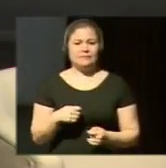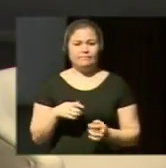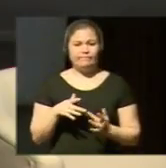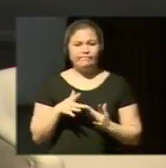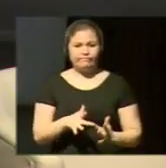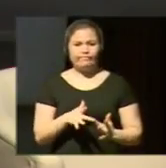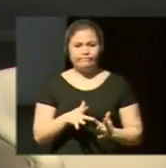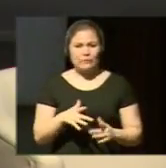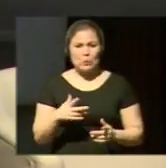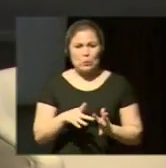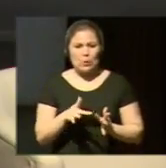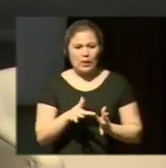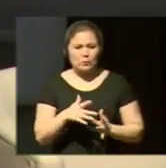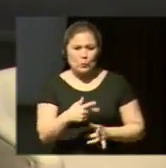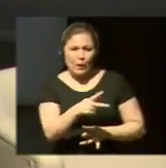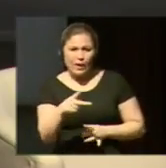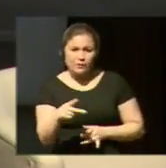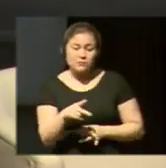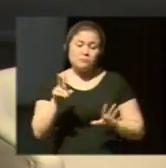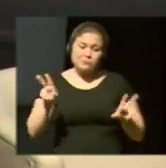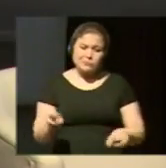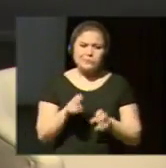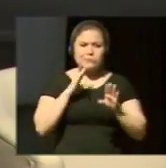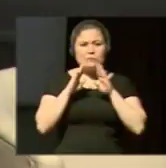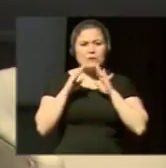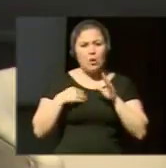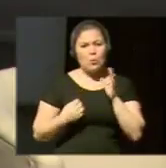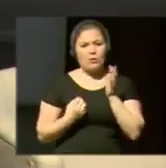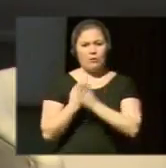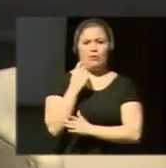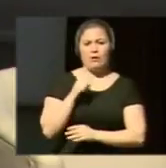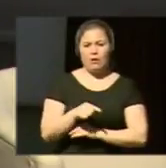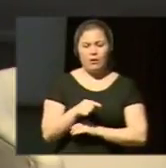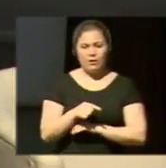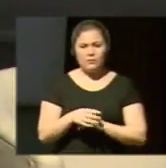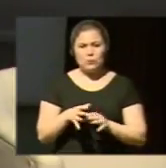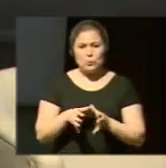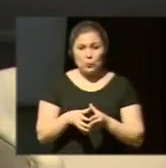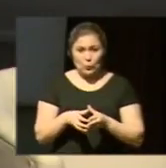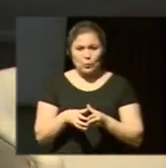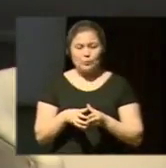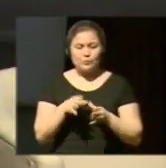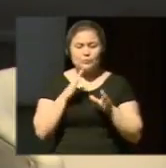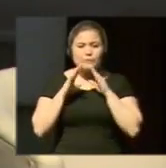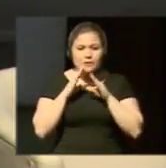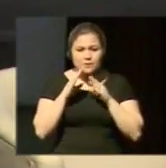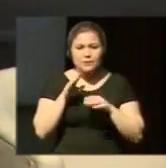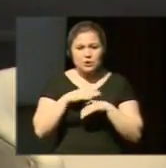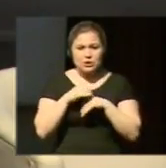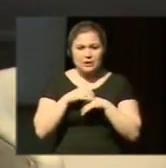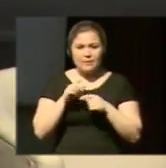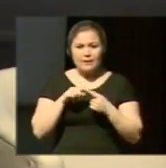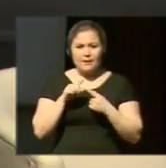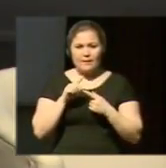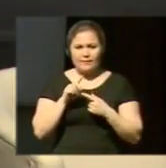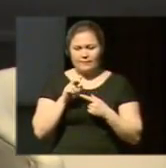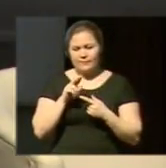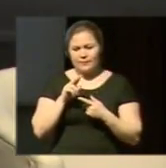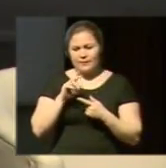entrar em contato com eles via Facebook. Então, eu criei um grupo no Facebook que se chama Come Together